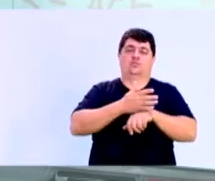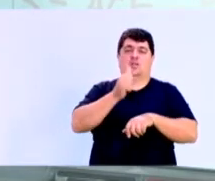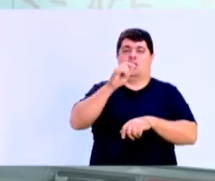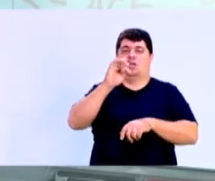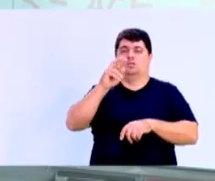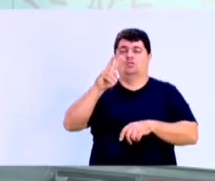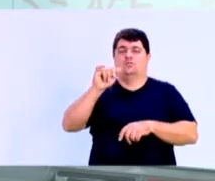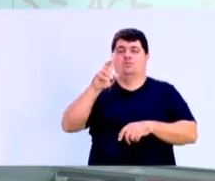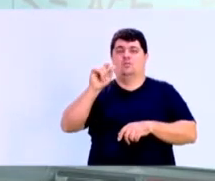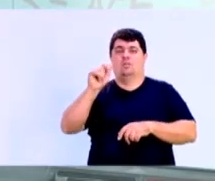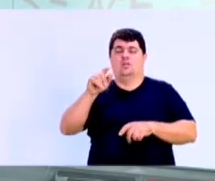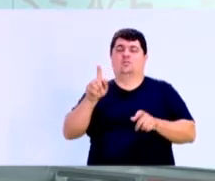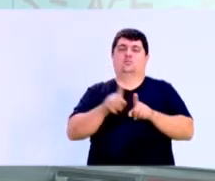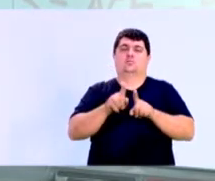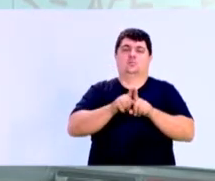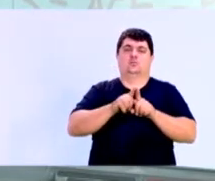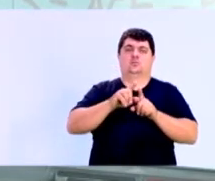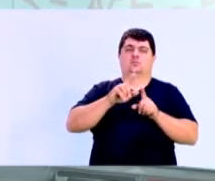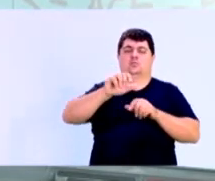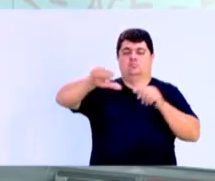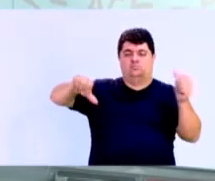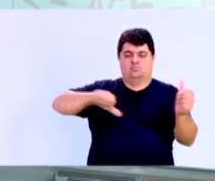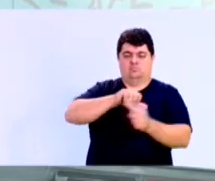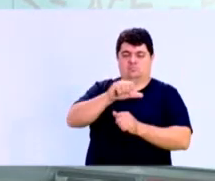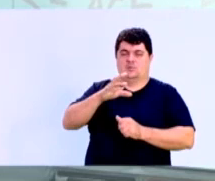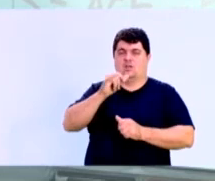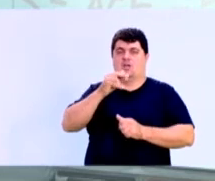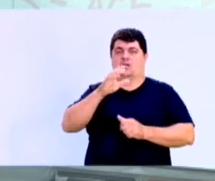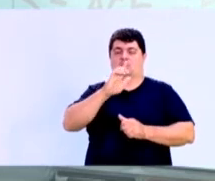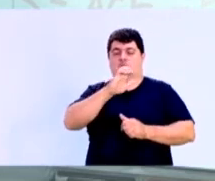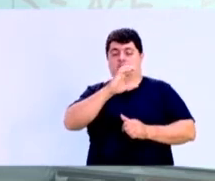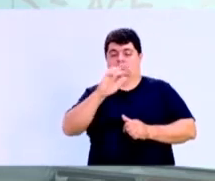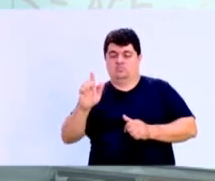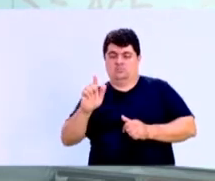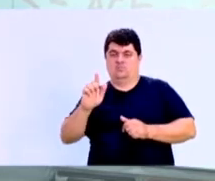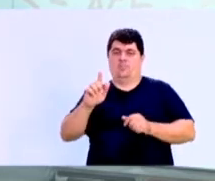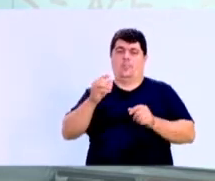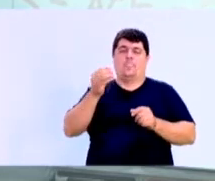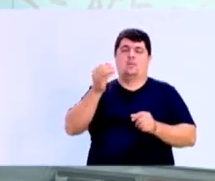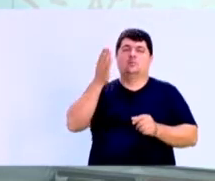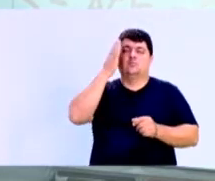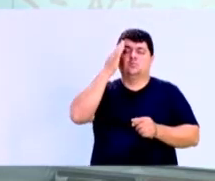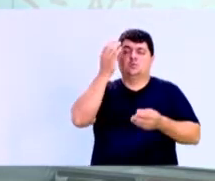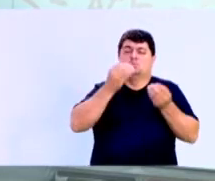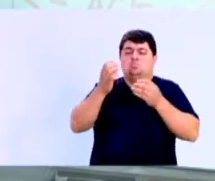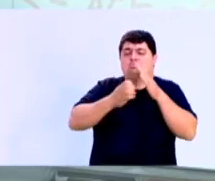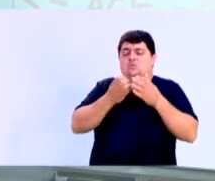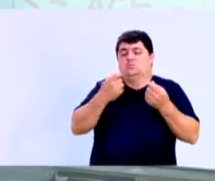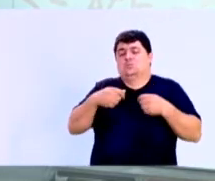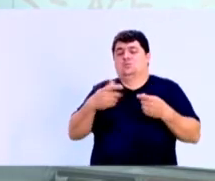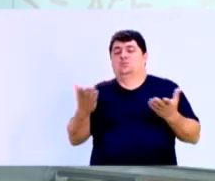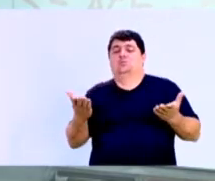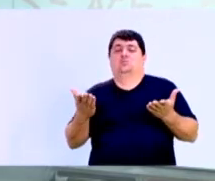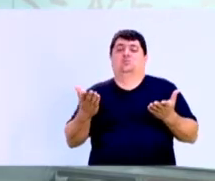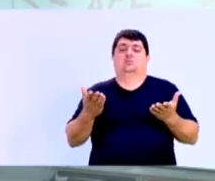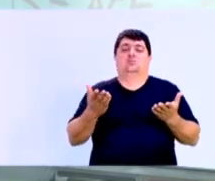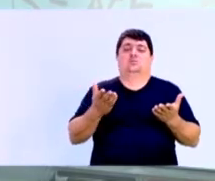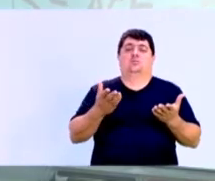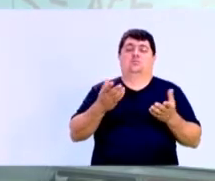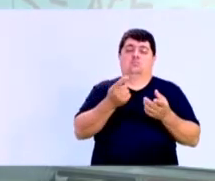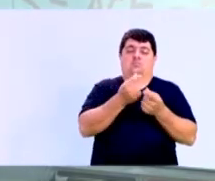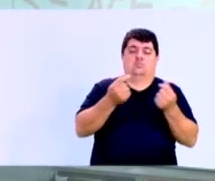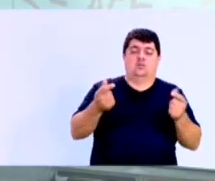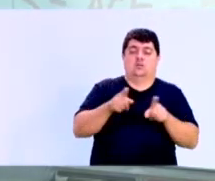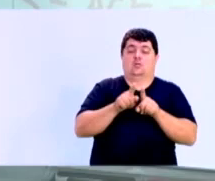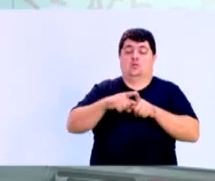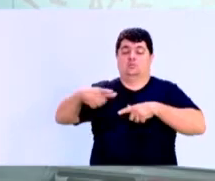com os capitais de giro e necessidade de capital de giro para saber qual o passo que a empresa deve tomar tanto na parte financeira quanto na parte